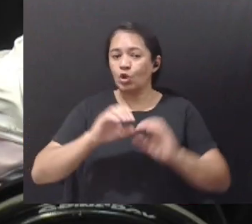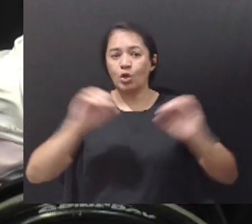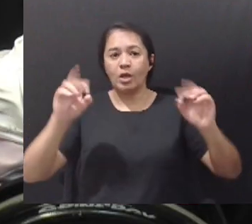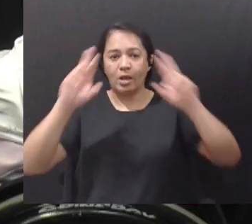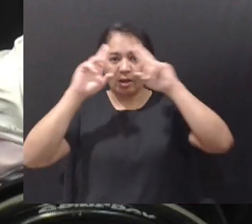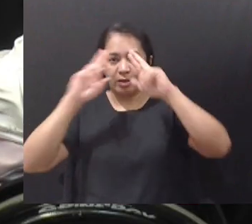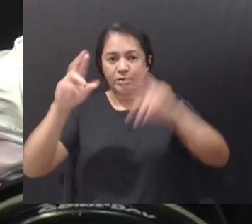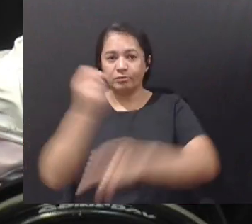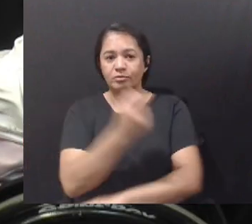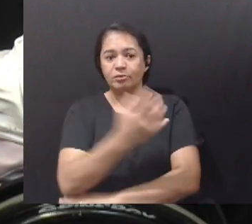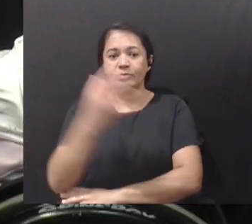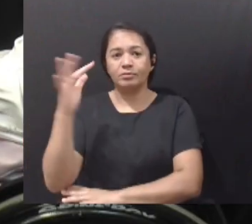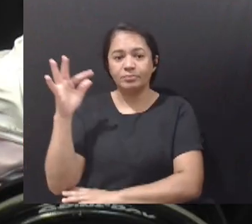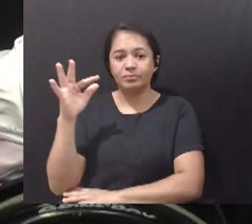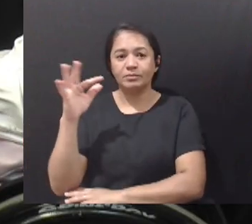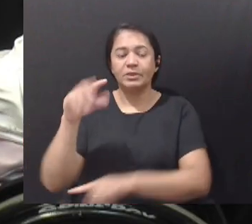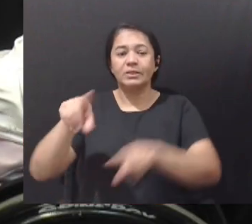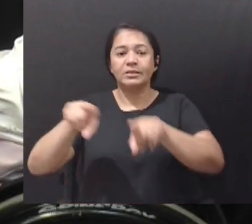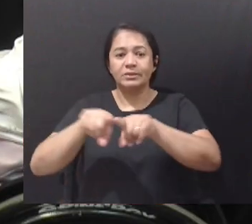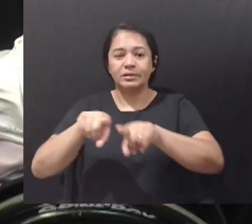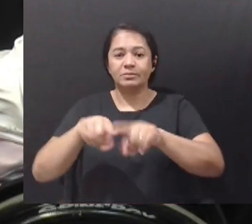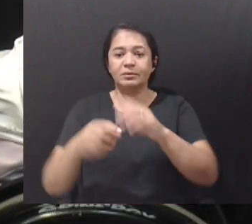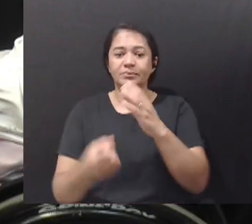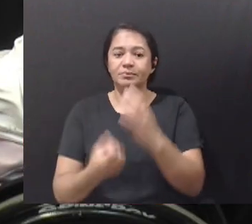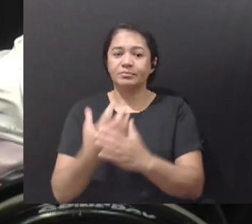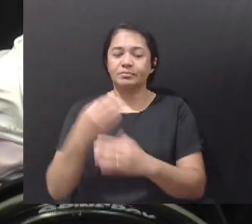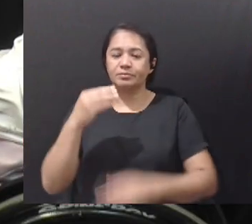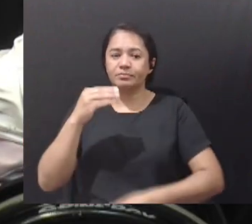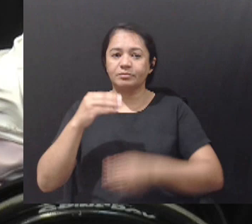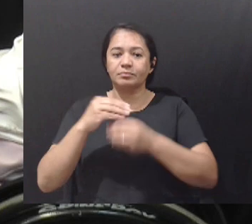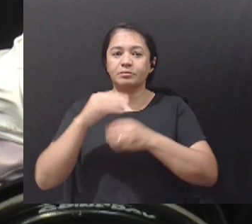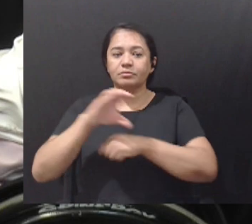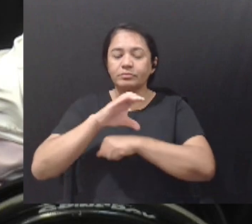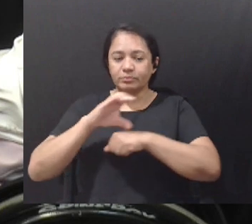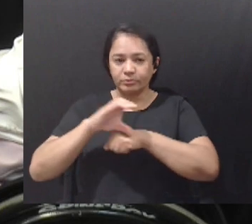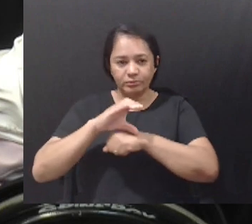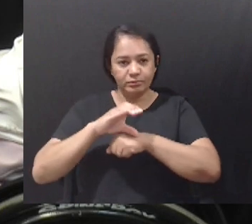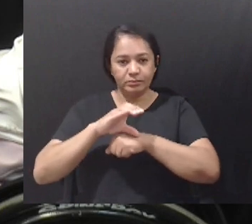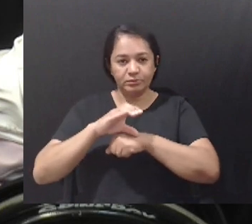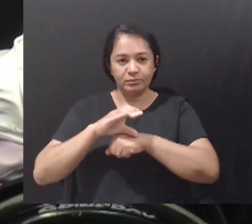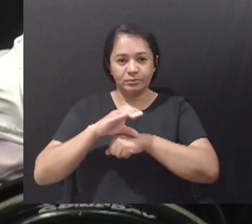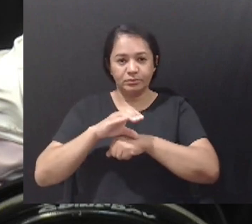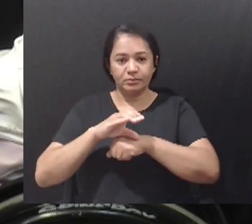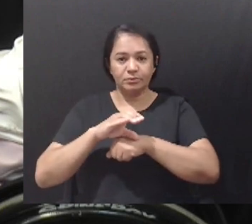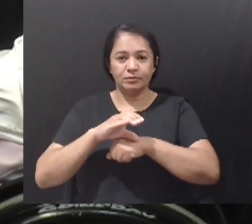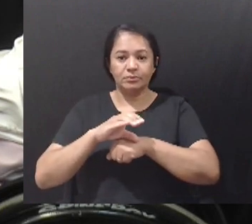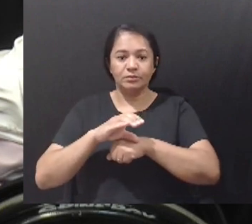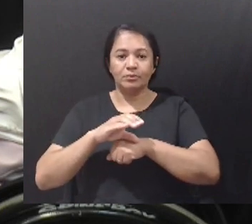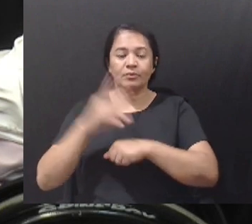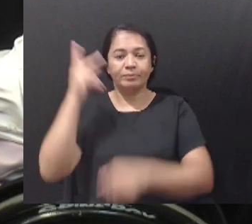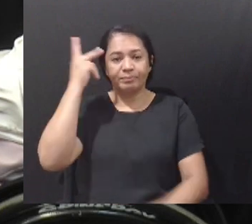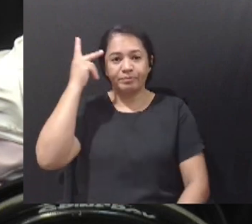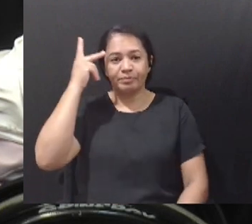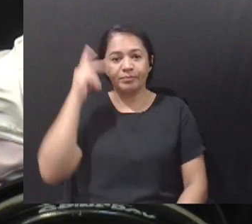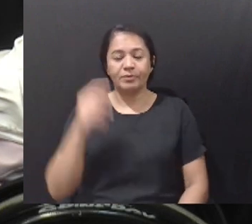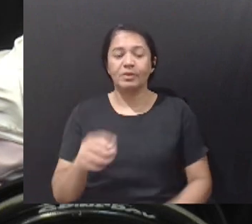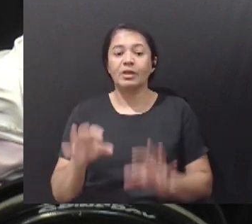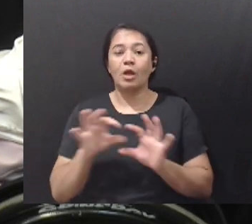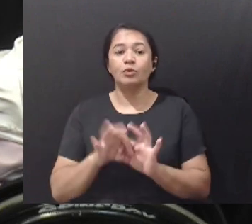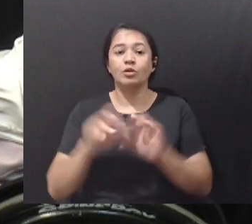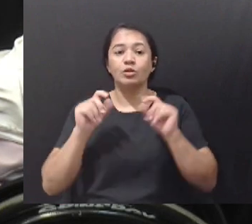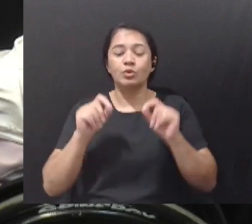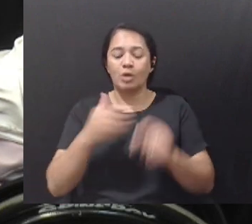ambiente, além de autora de uma emenda constitucional, né, da Constituição Paulista, que permite ao governo